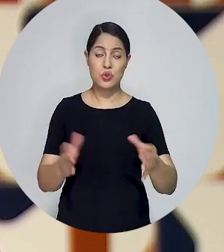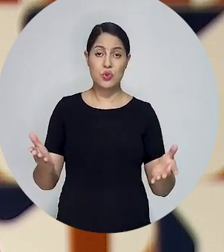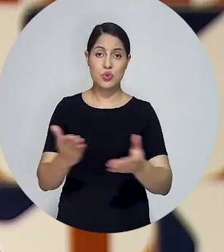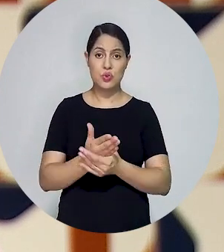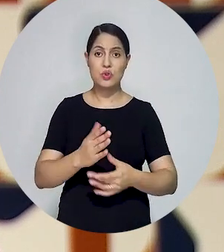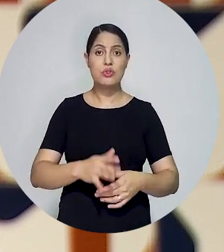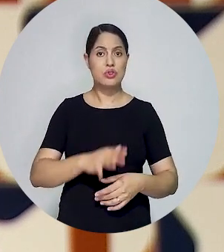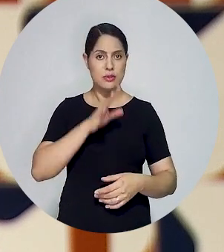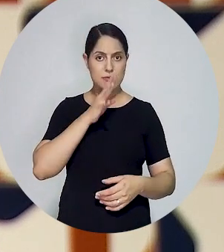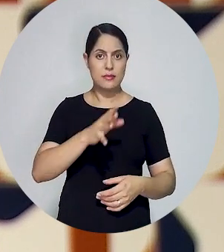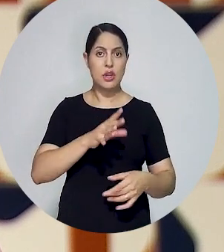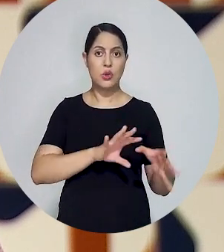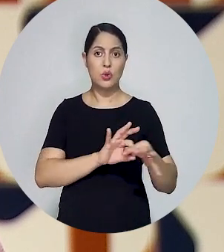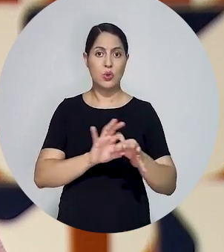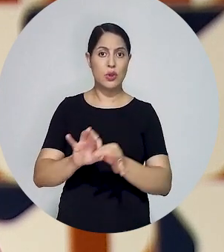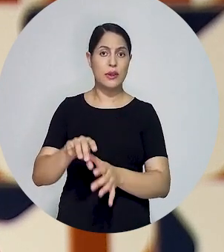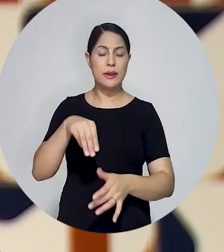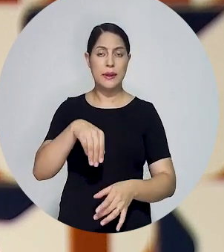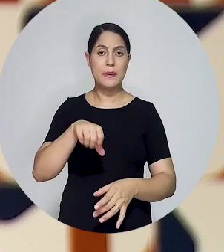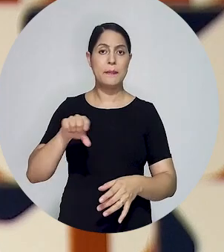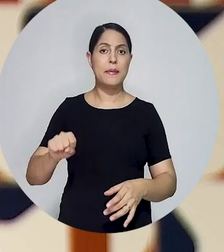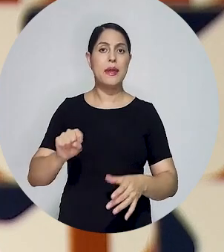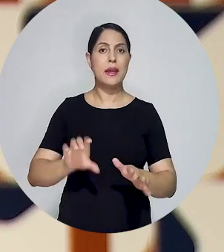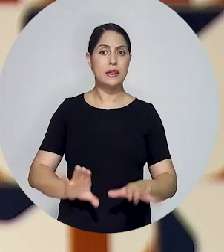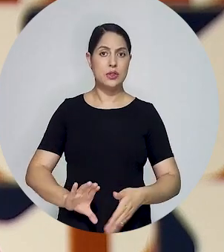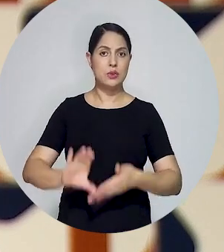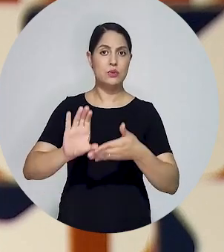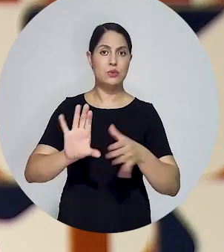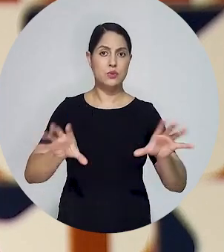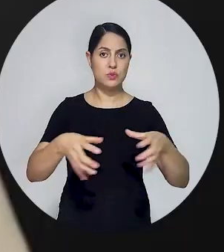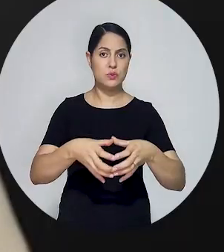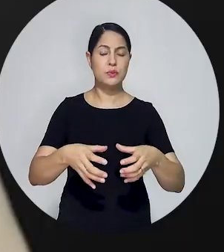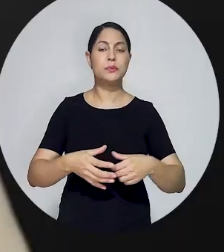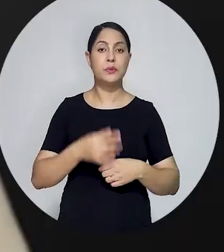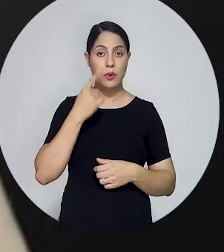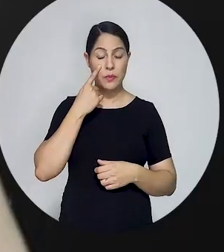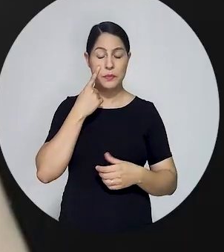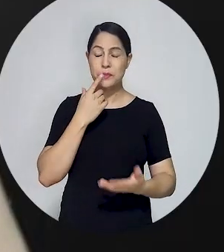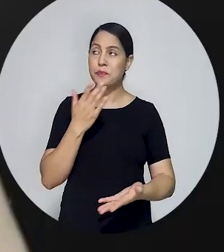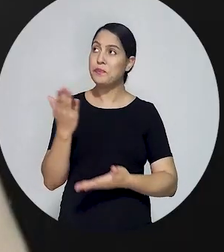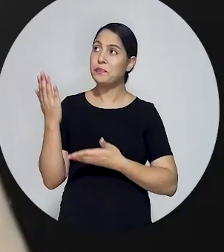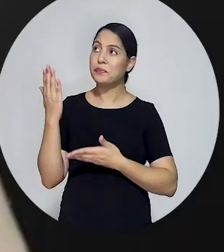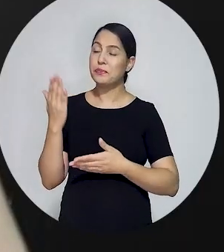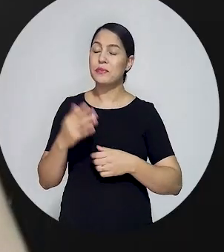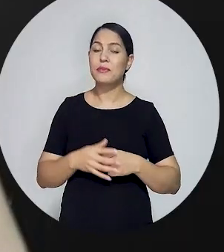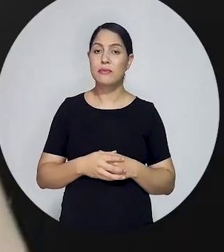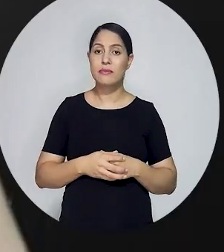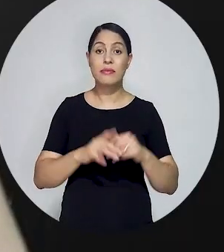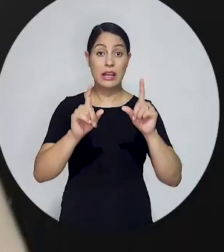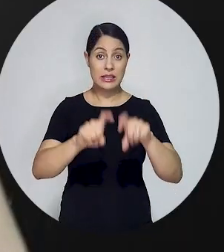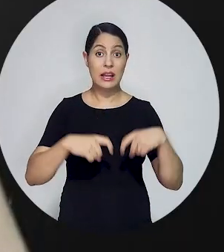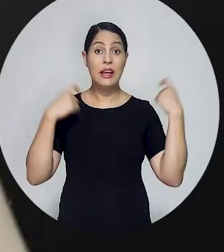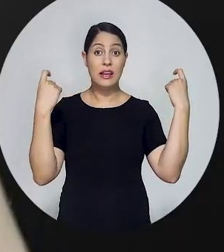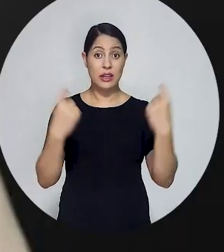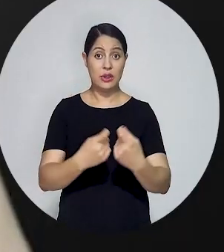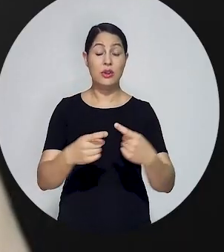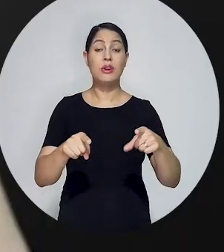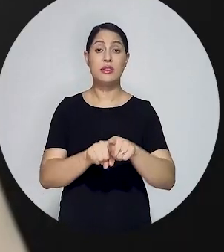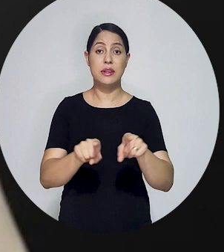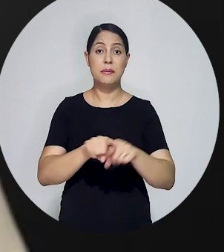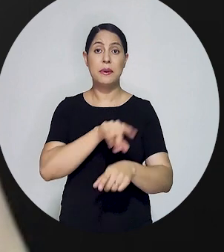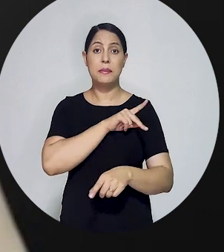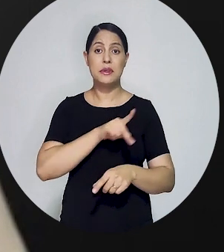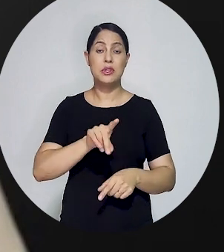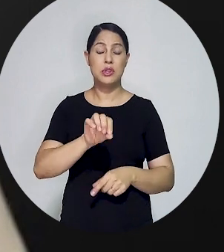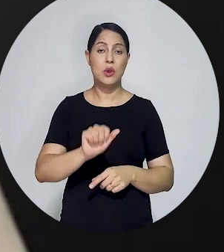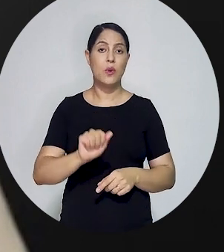e determinações judiciais em mandados de segurança no Conselho. Nessa reunião, os representantes da Ordem, e esteve presente o